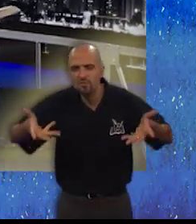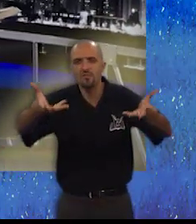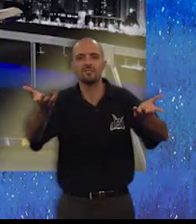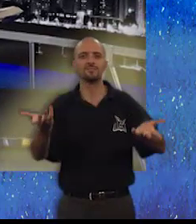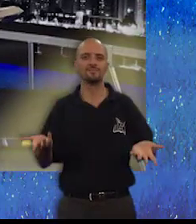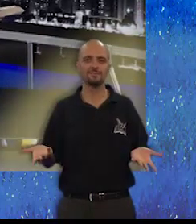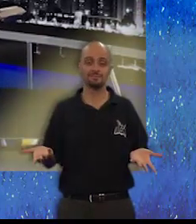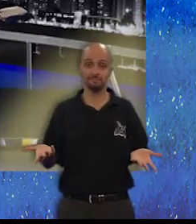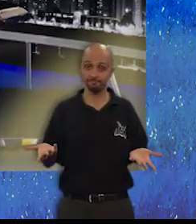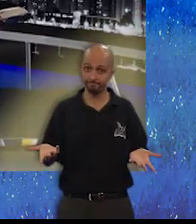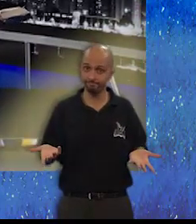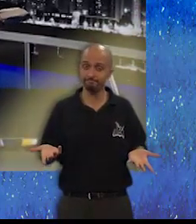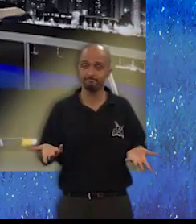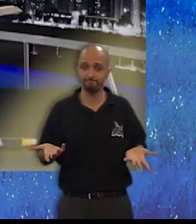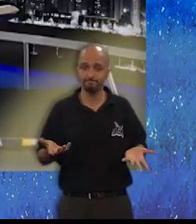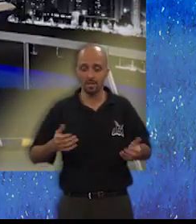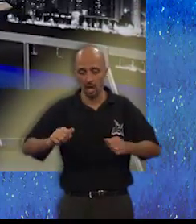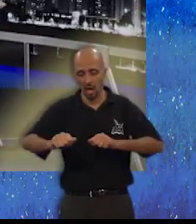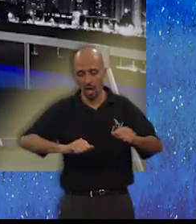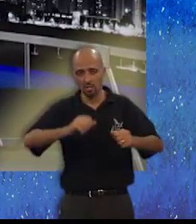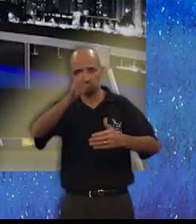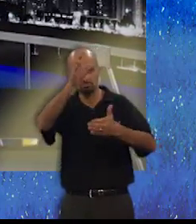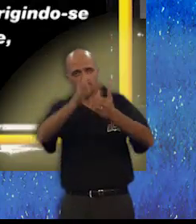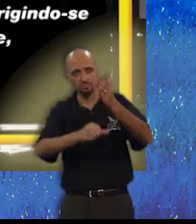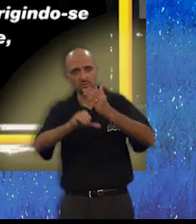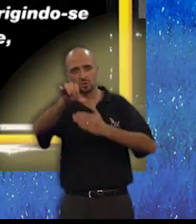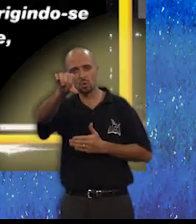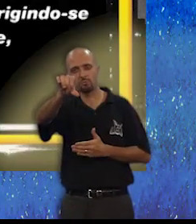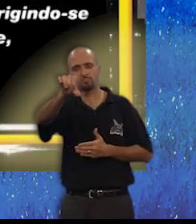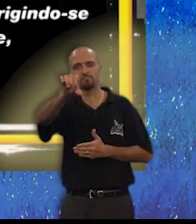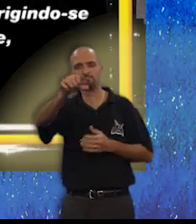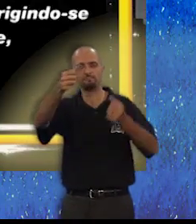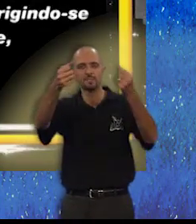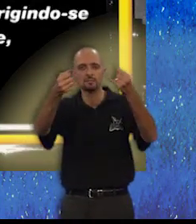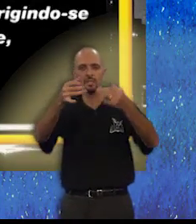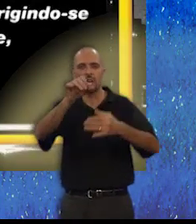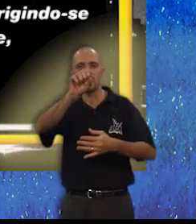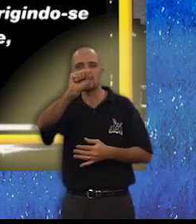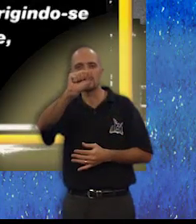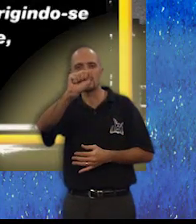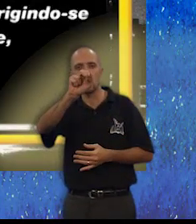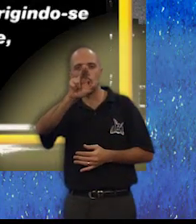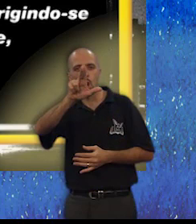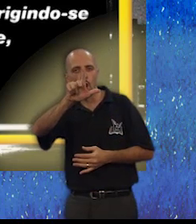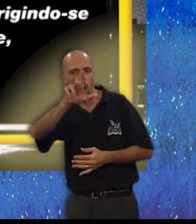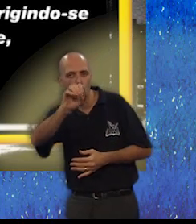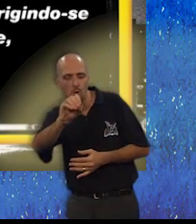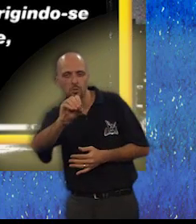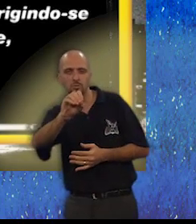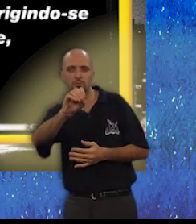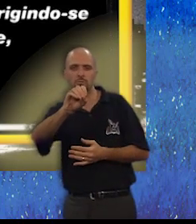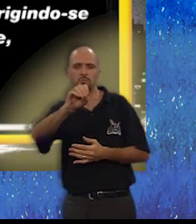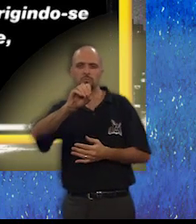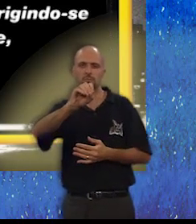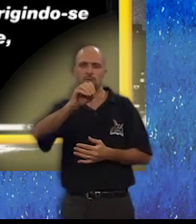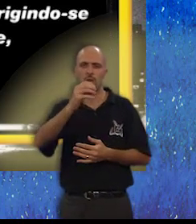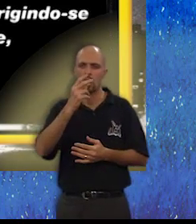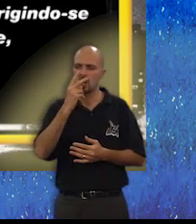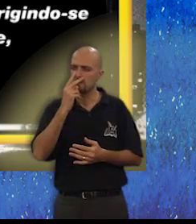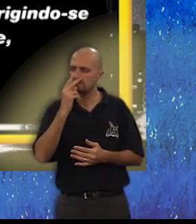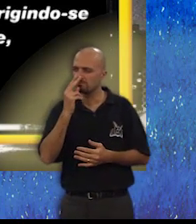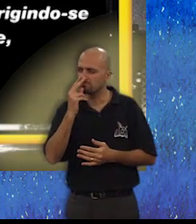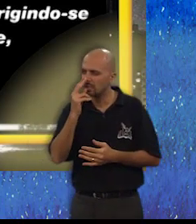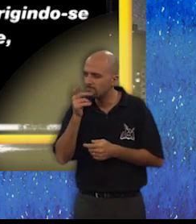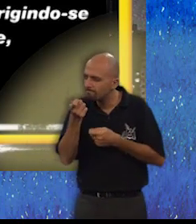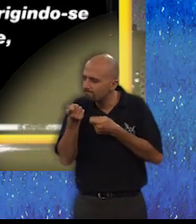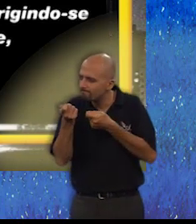assim, Atos 9, verso 1 em diante. Saulo, respirando ainda ameaças e morte contra os discípulos do